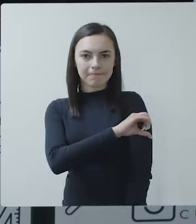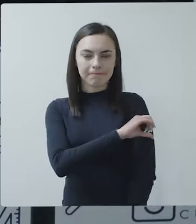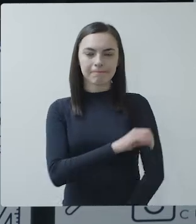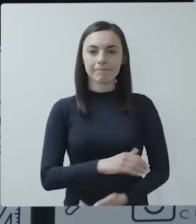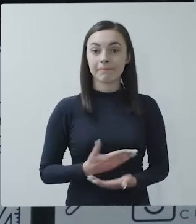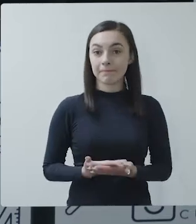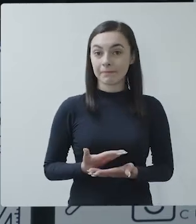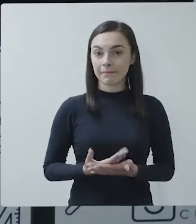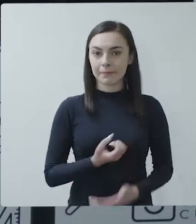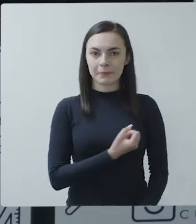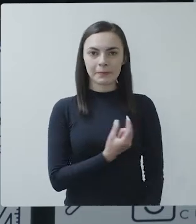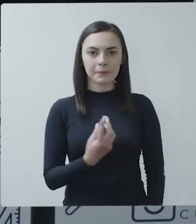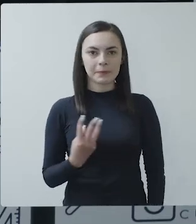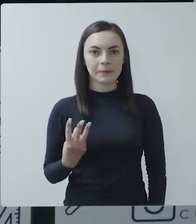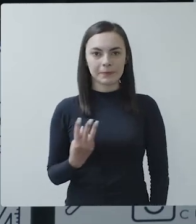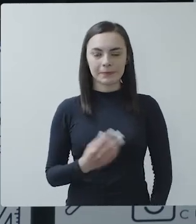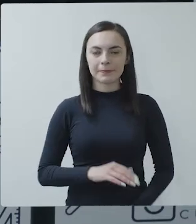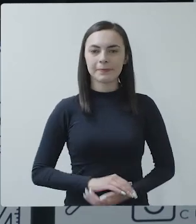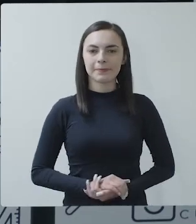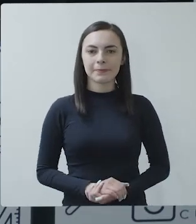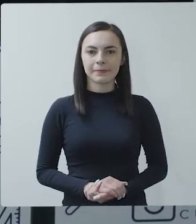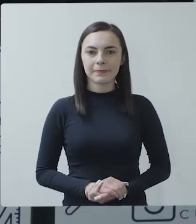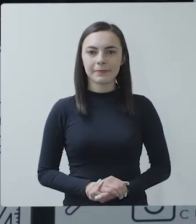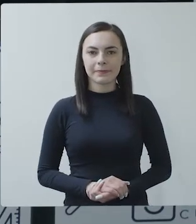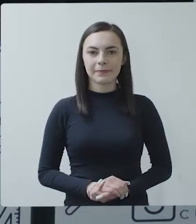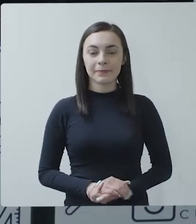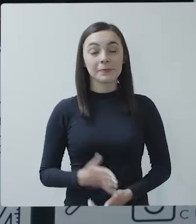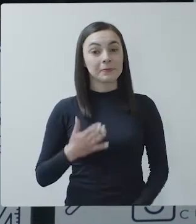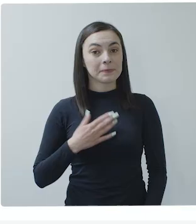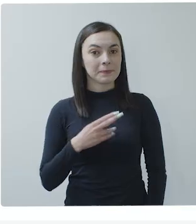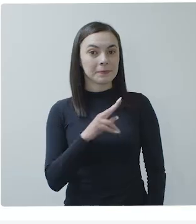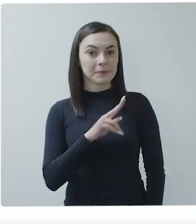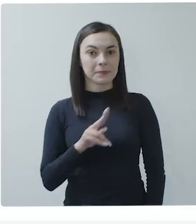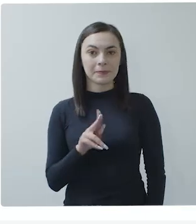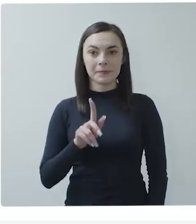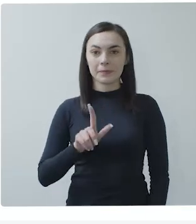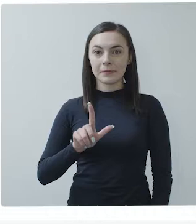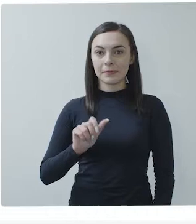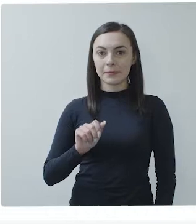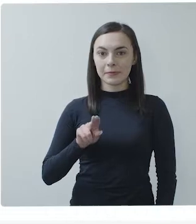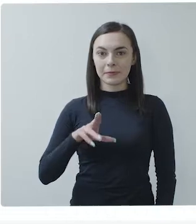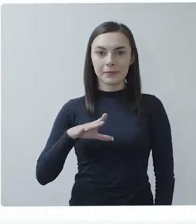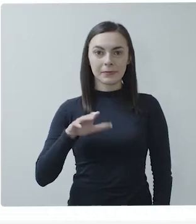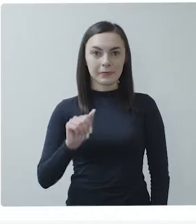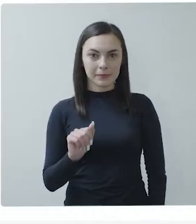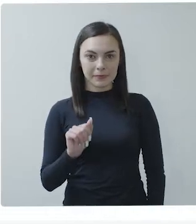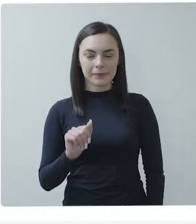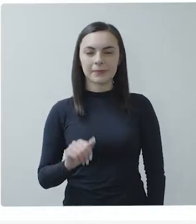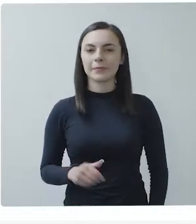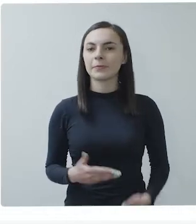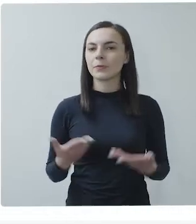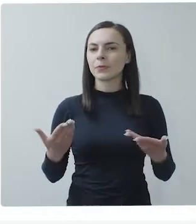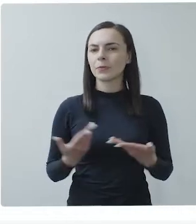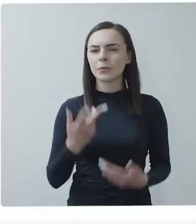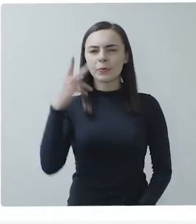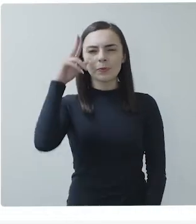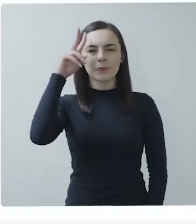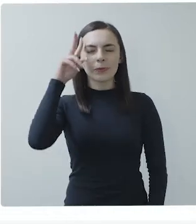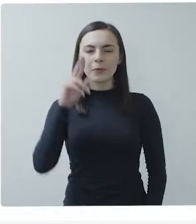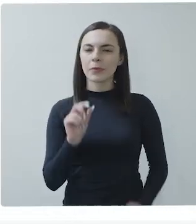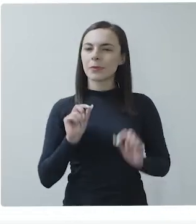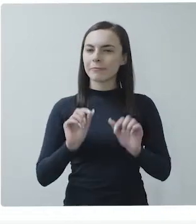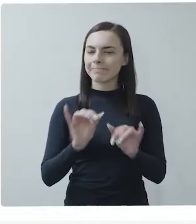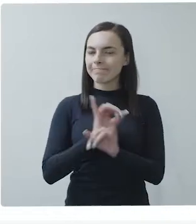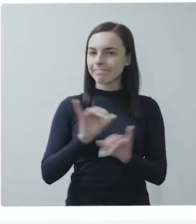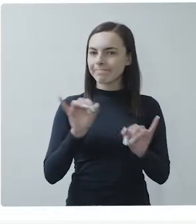ano, aula número 13? Bom, eu sou a professora Gláucia e vou lembrá-los de algo